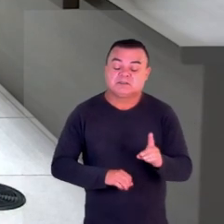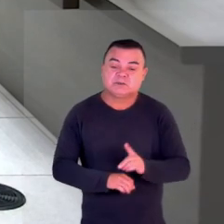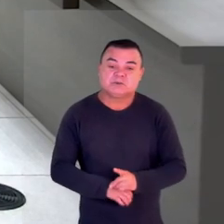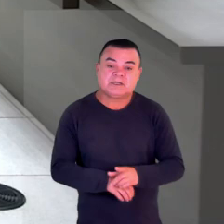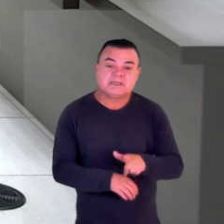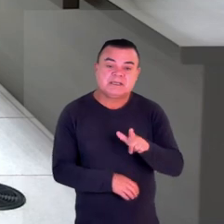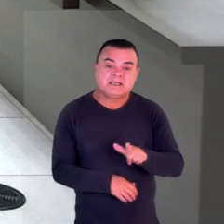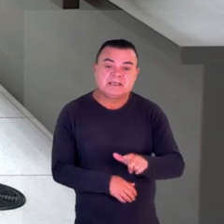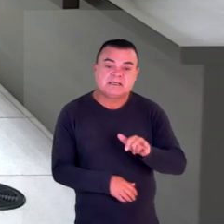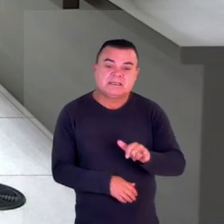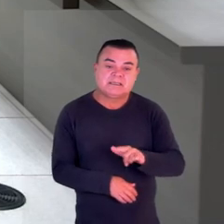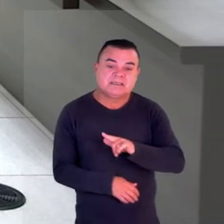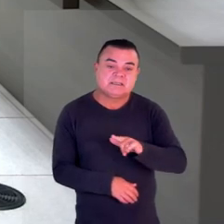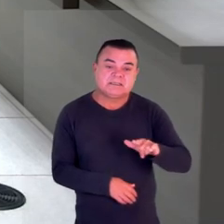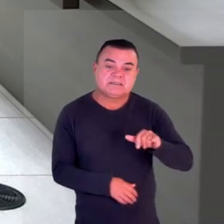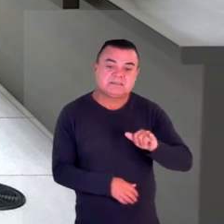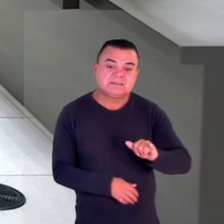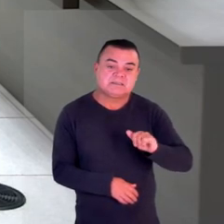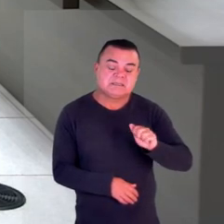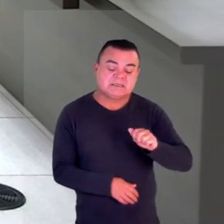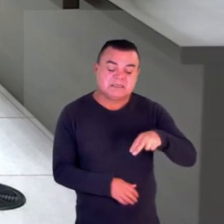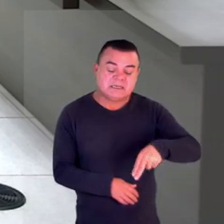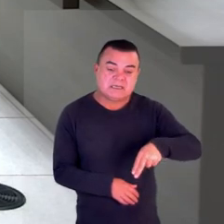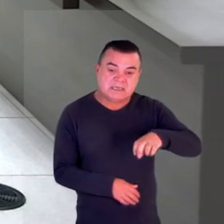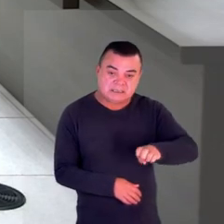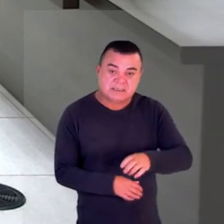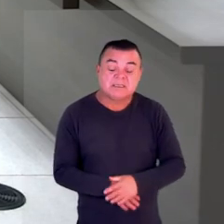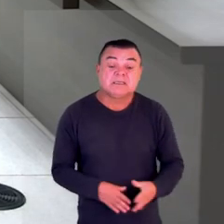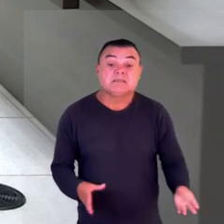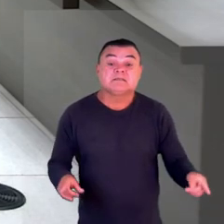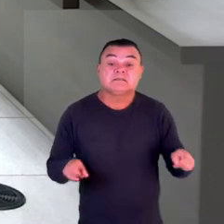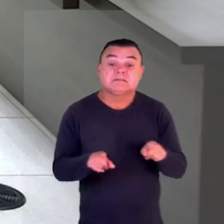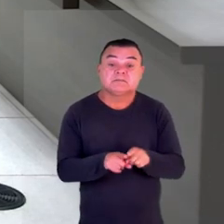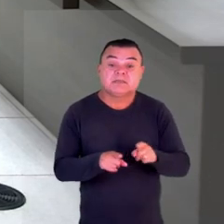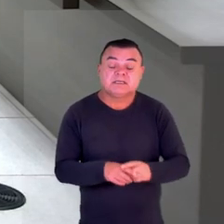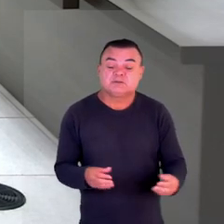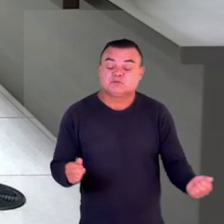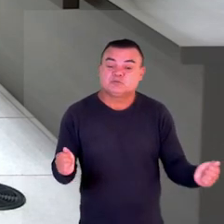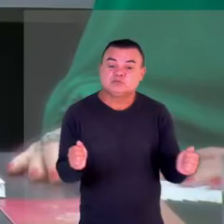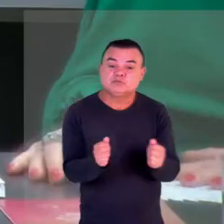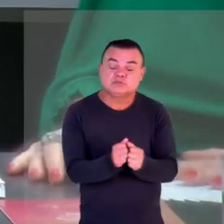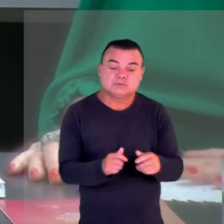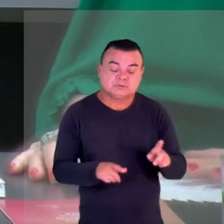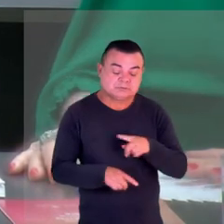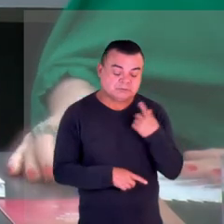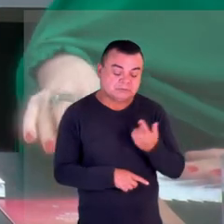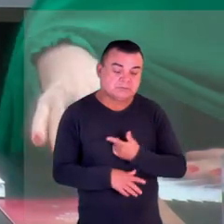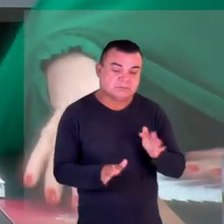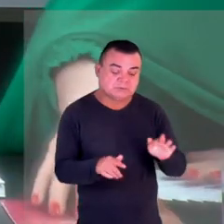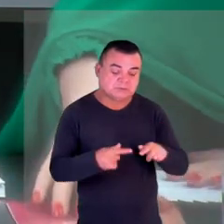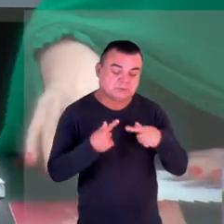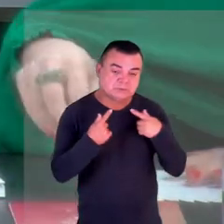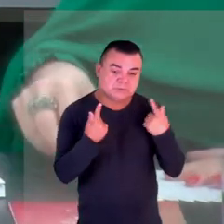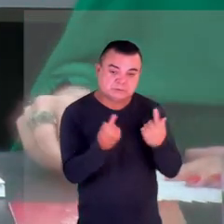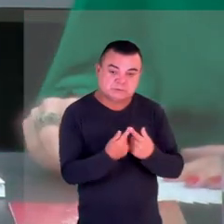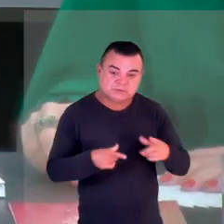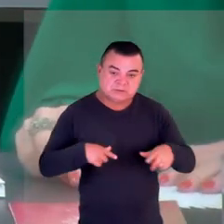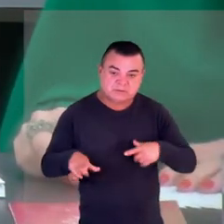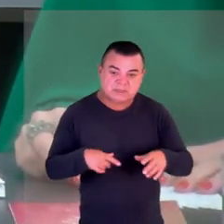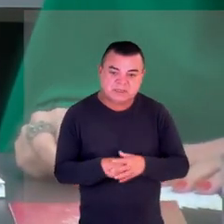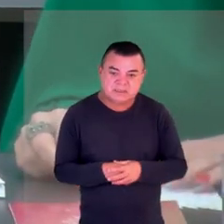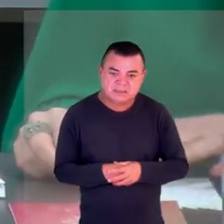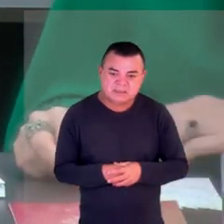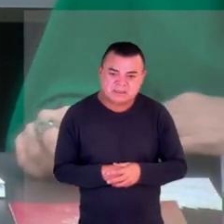também integrante do do nosso grupo de trabalho alô para falar sobre o projeto eu não sei ler é